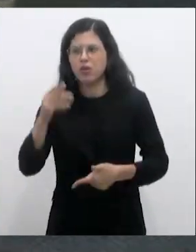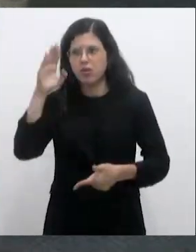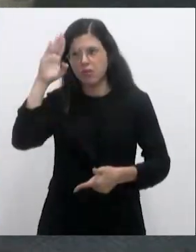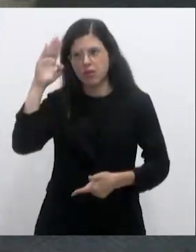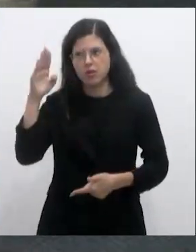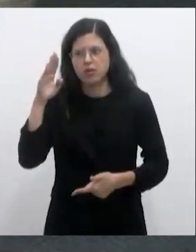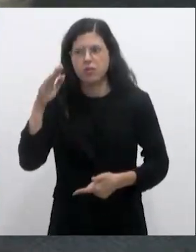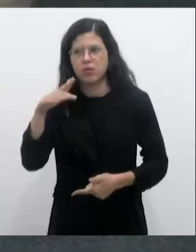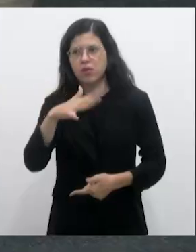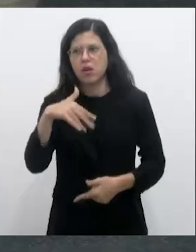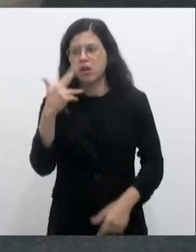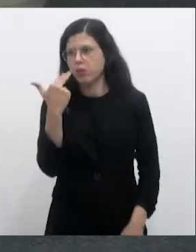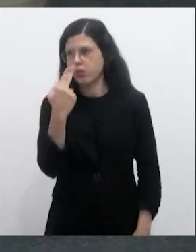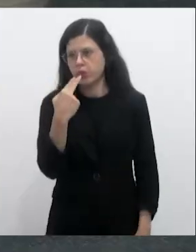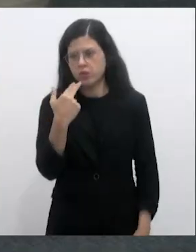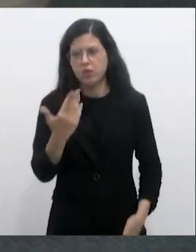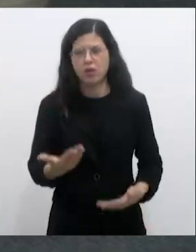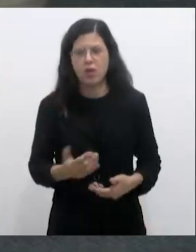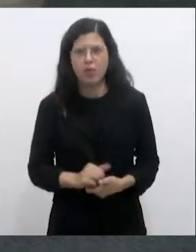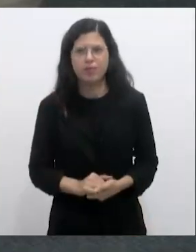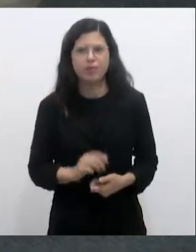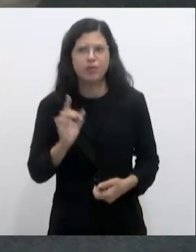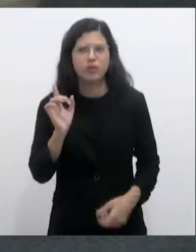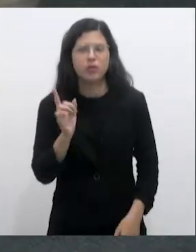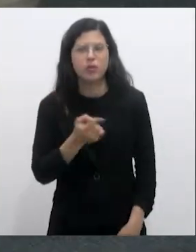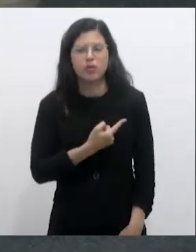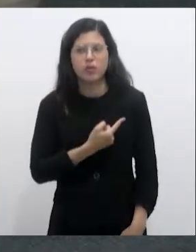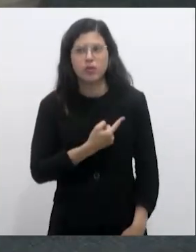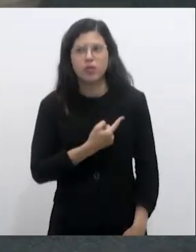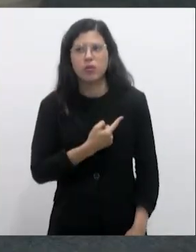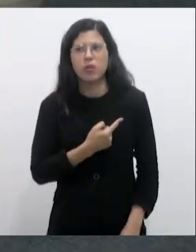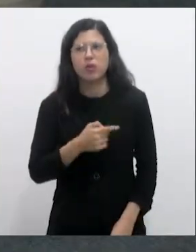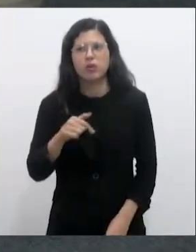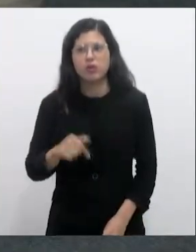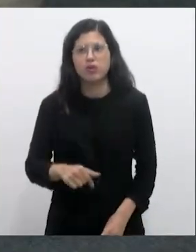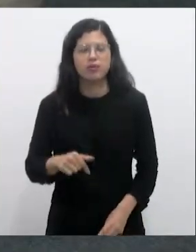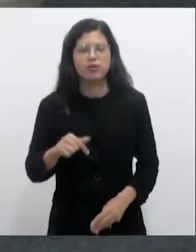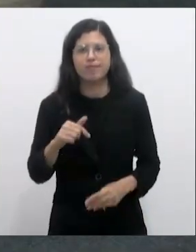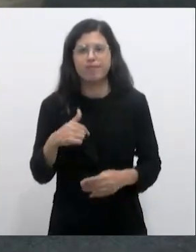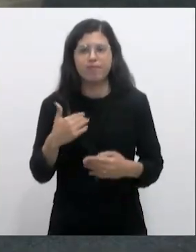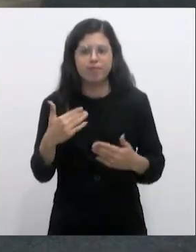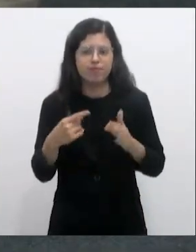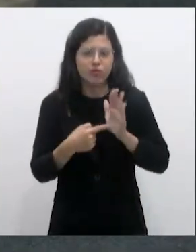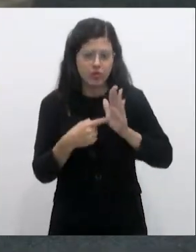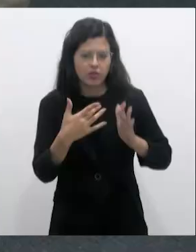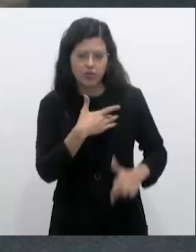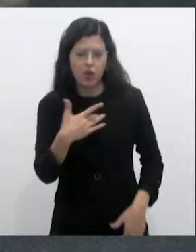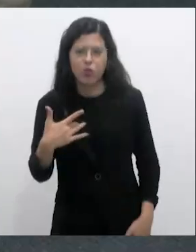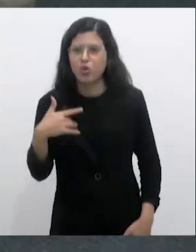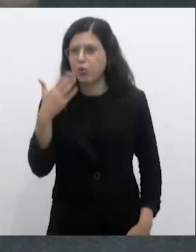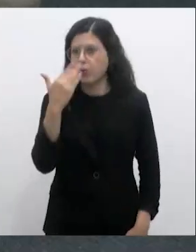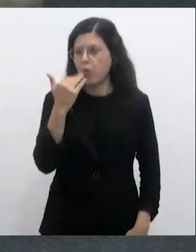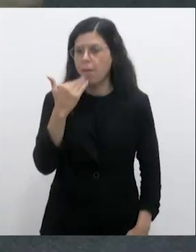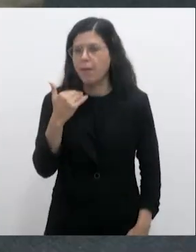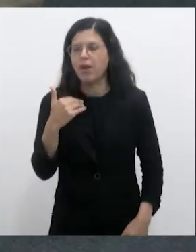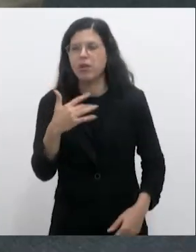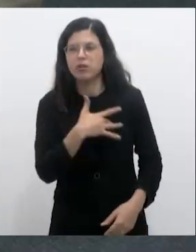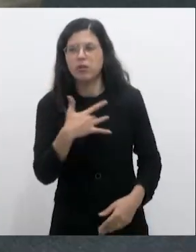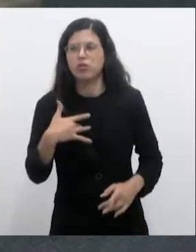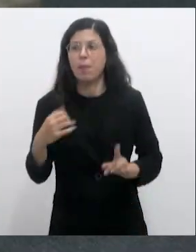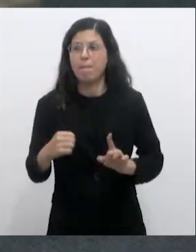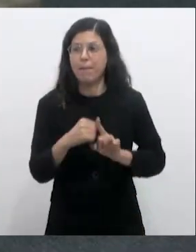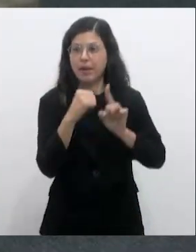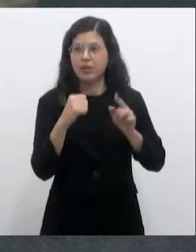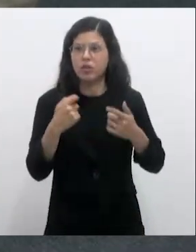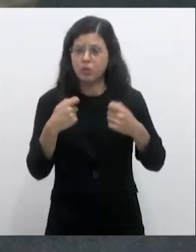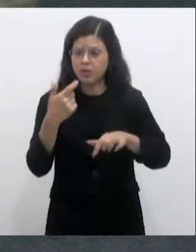questão nutricional. Nós somos aquilo que comemos, a nossa saúde será muito impactada e a gente ainda precisa